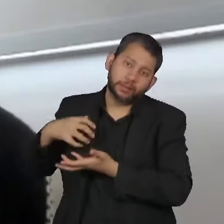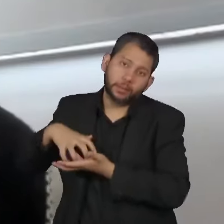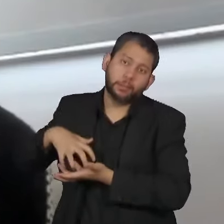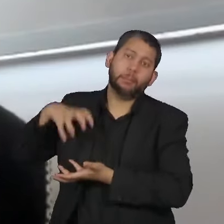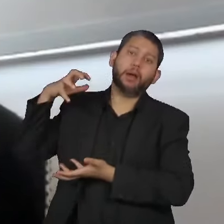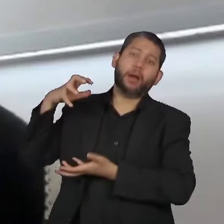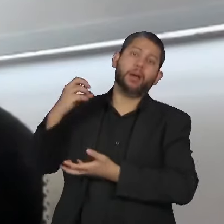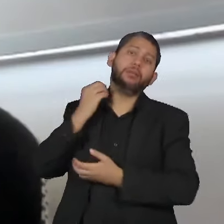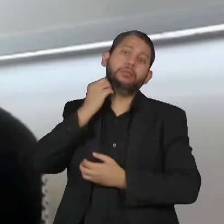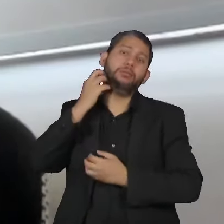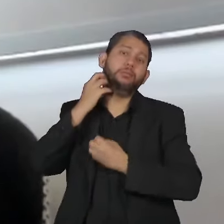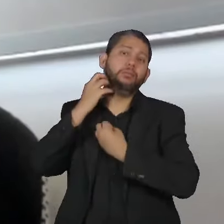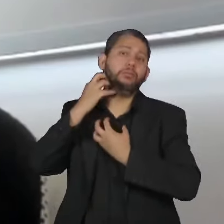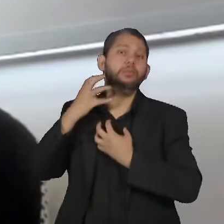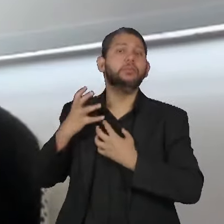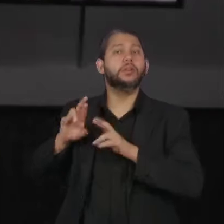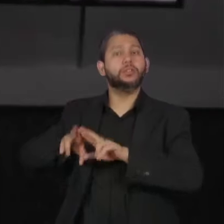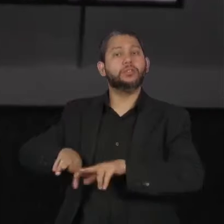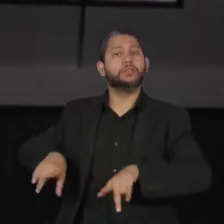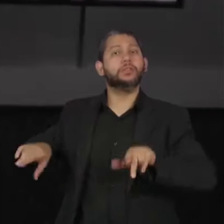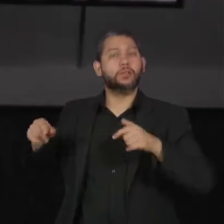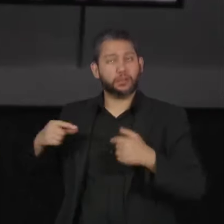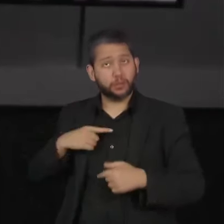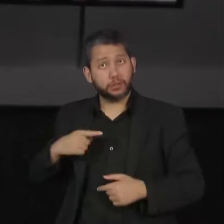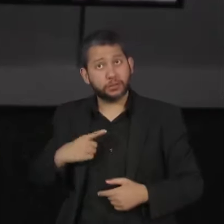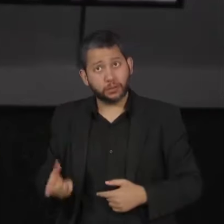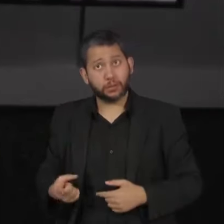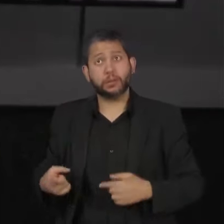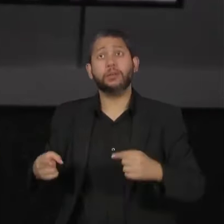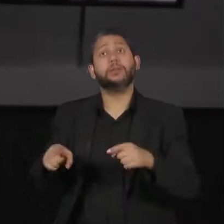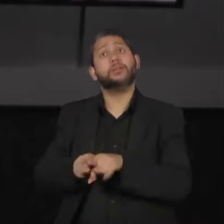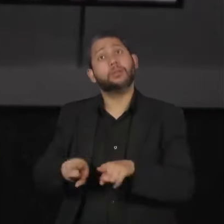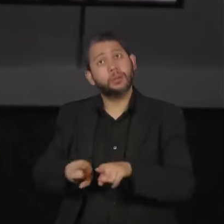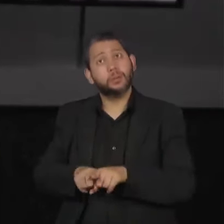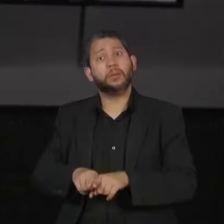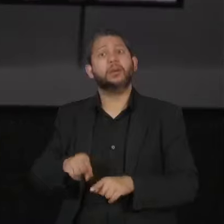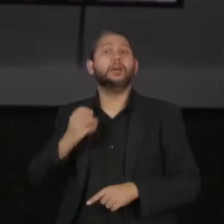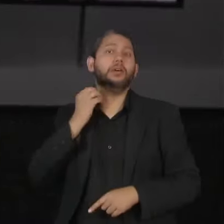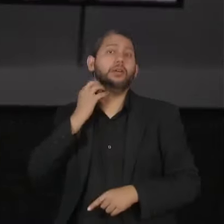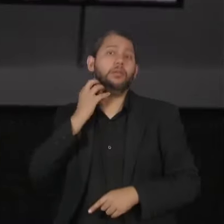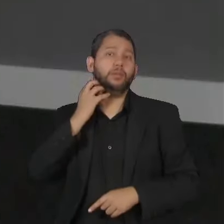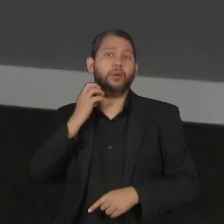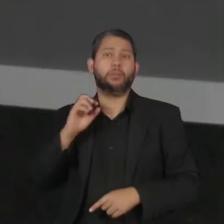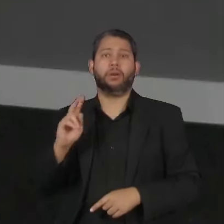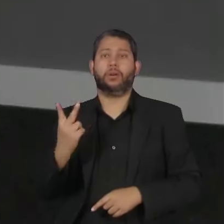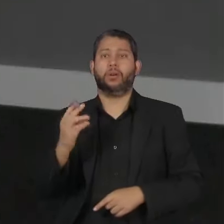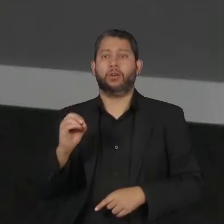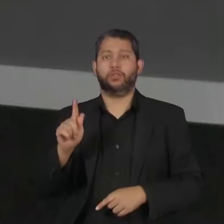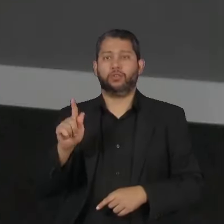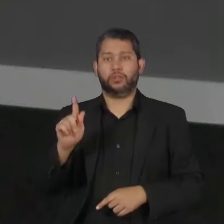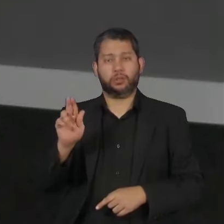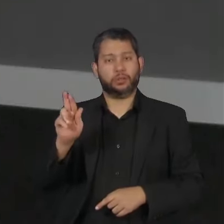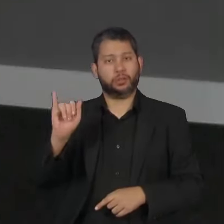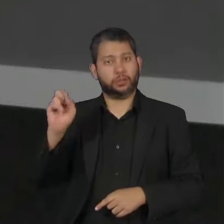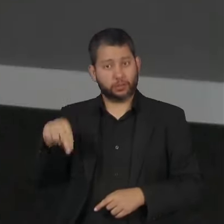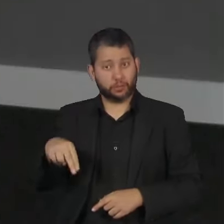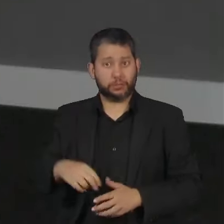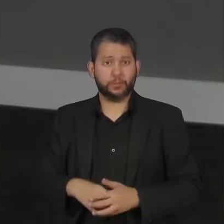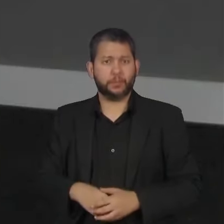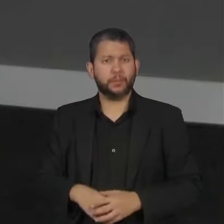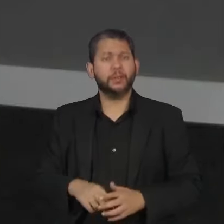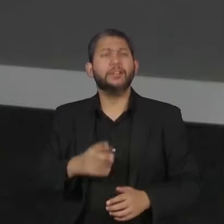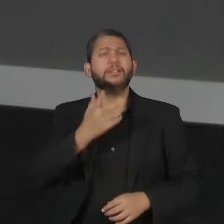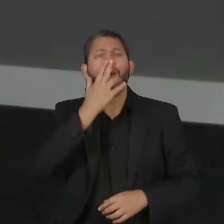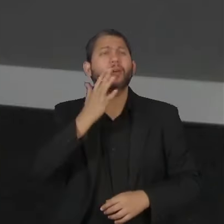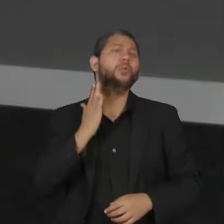possibilidade de neoplasias a gente vai ter, de todas as neoplasias, incluindo a da linhagem linfoproliferativa. E você falou que é a doença do